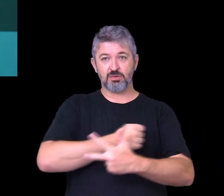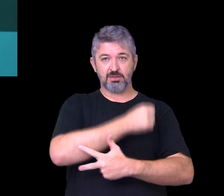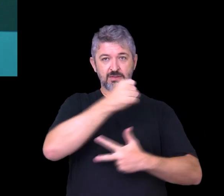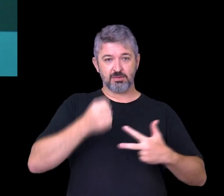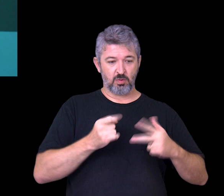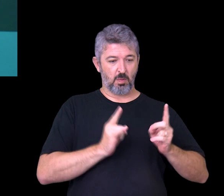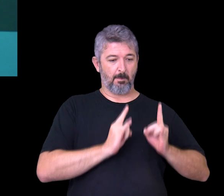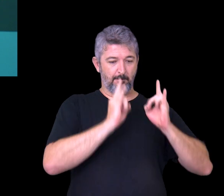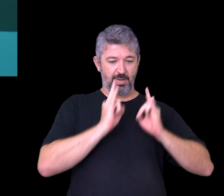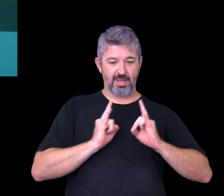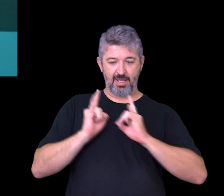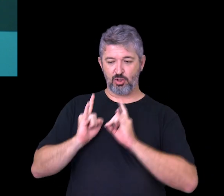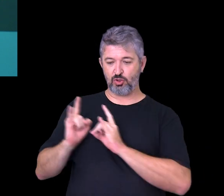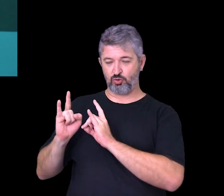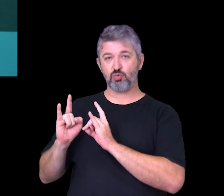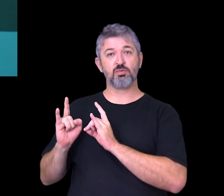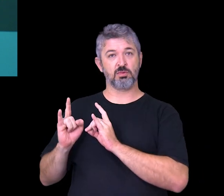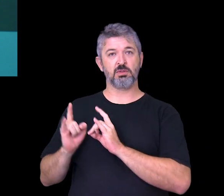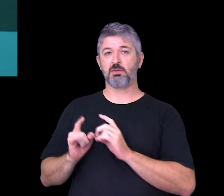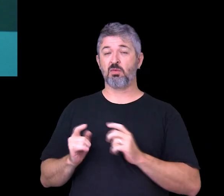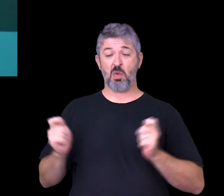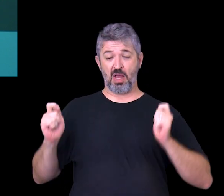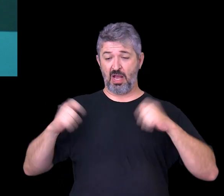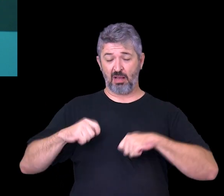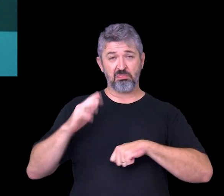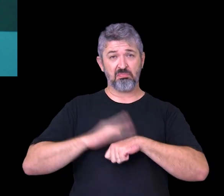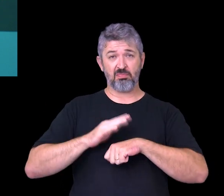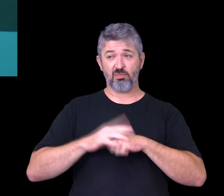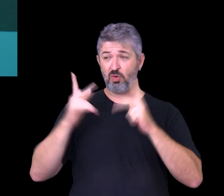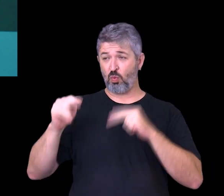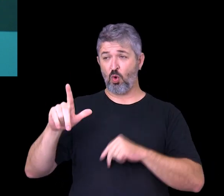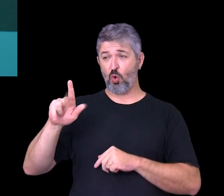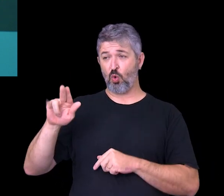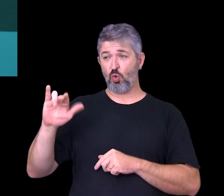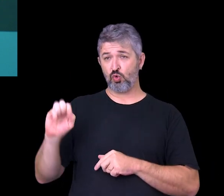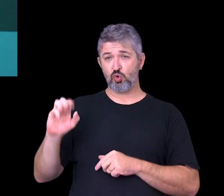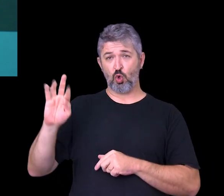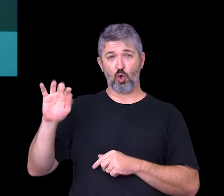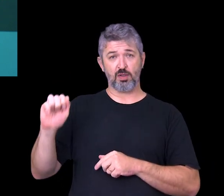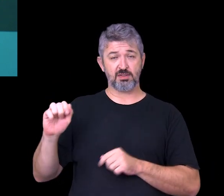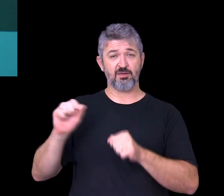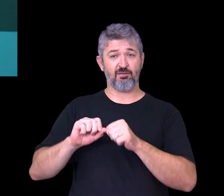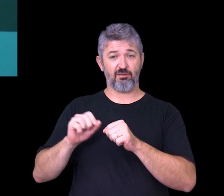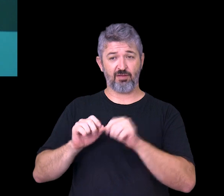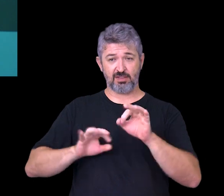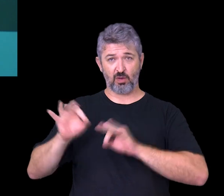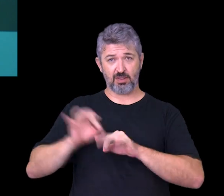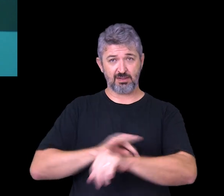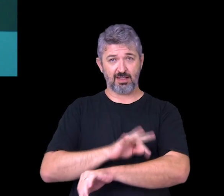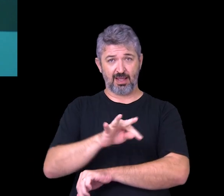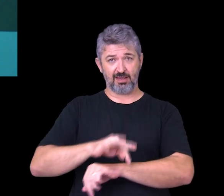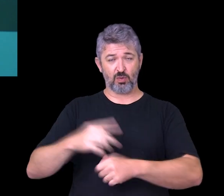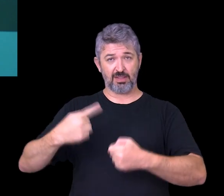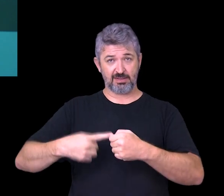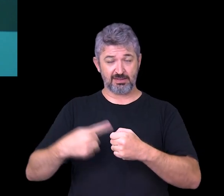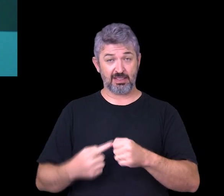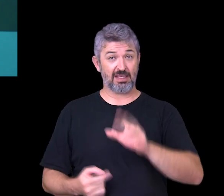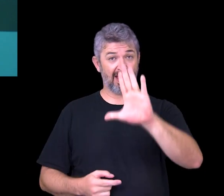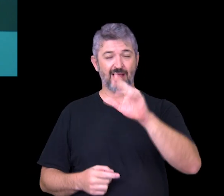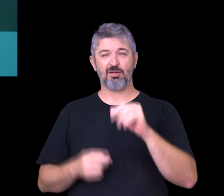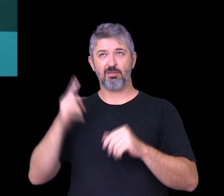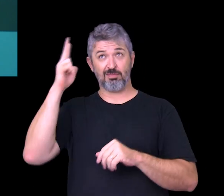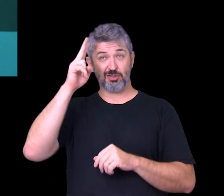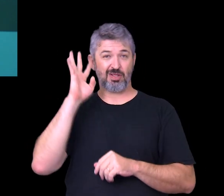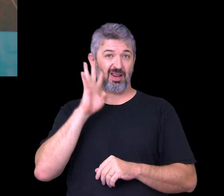mesma competência que Lúcio Costa elabora o plano. E tem uma história muito interessante para contar, que é quando